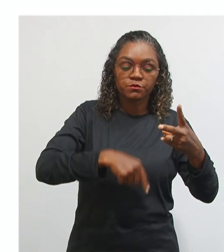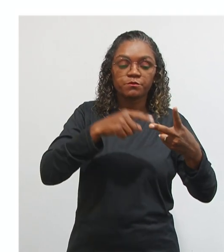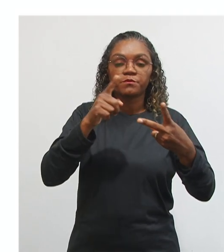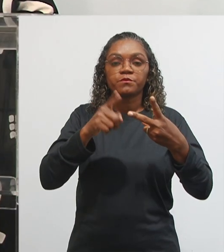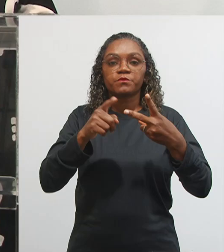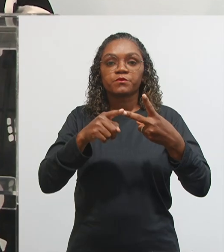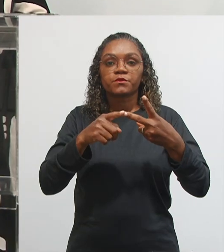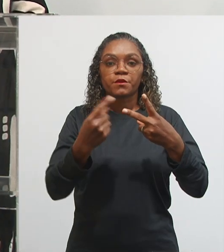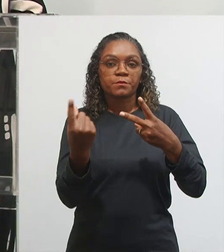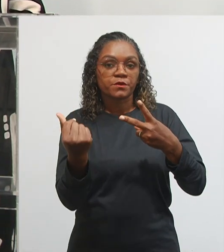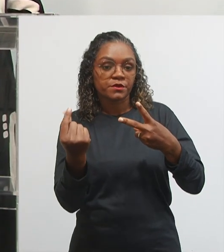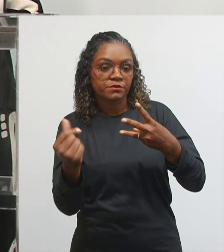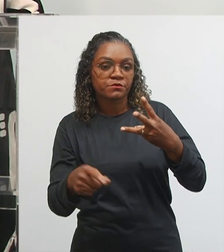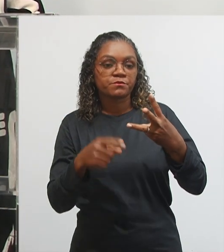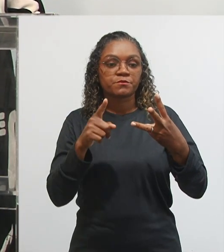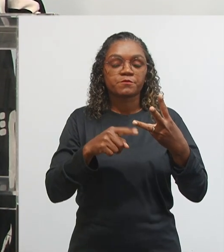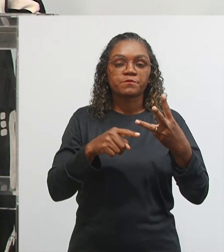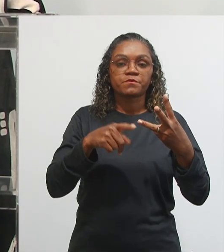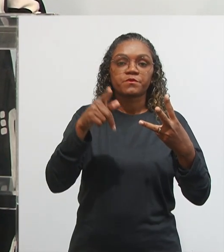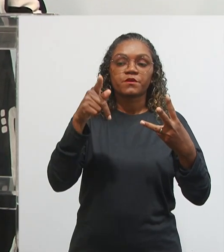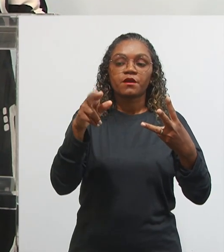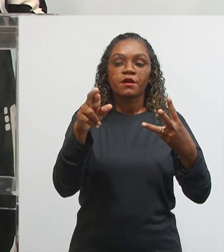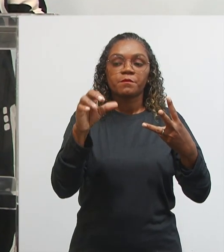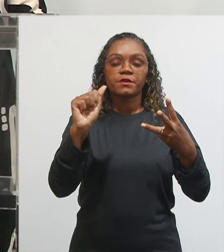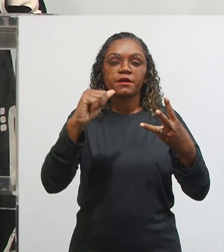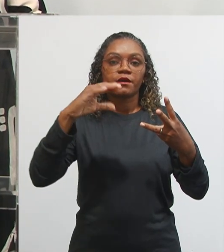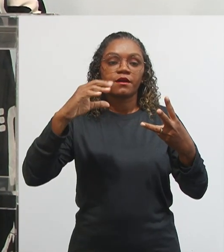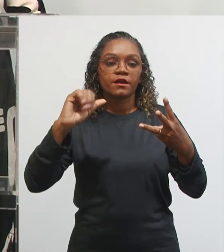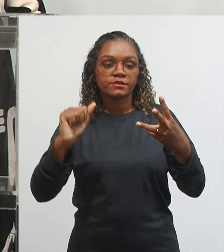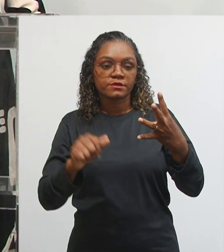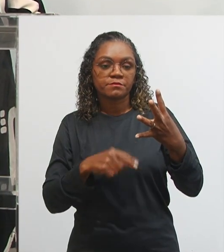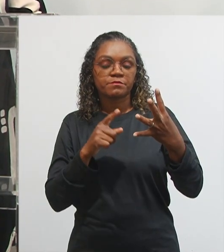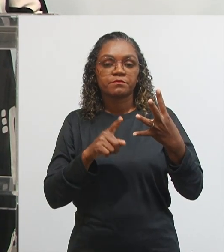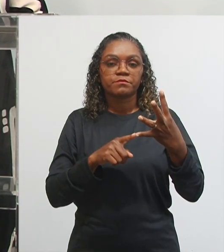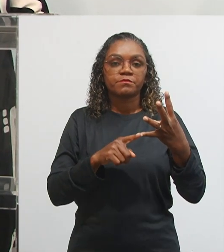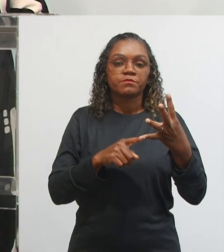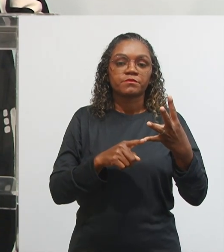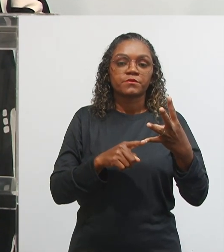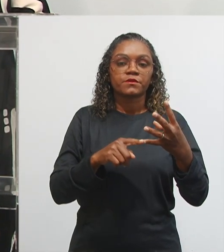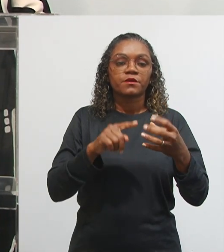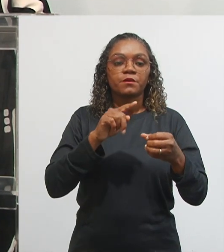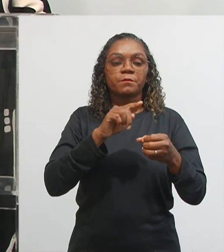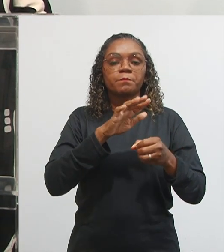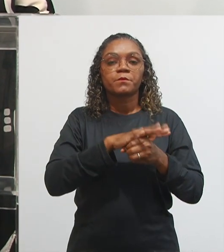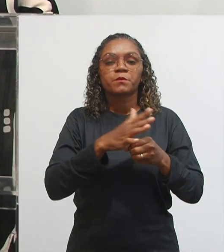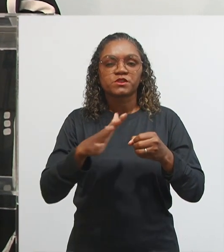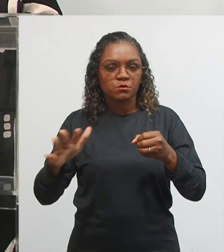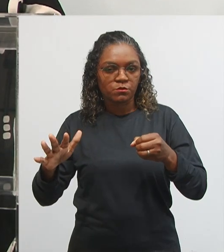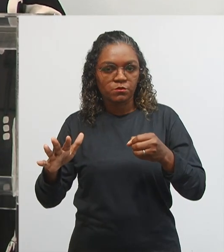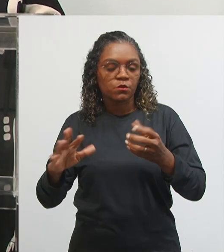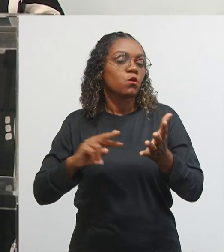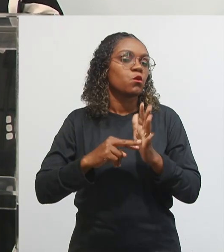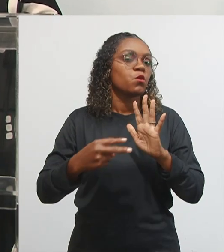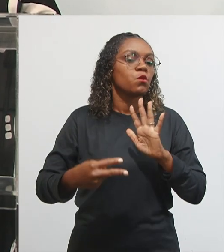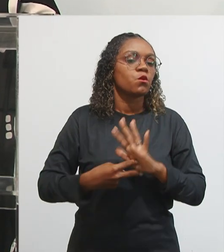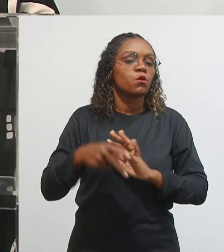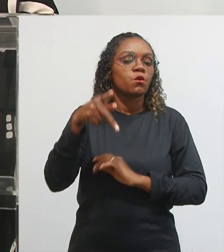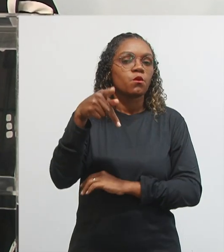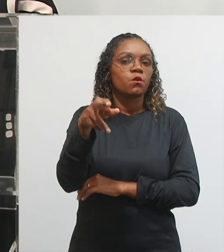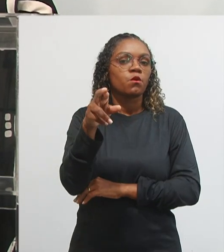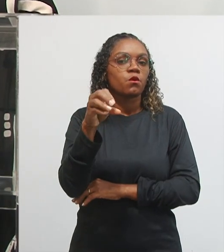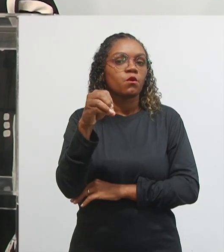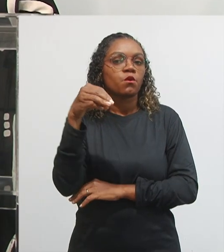gente considera que marketing é propaganda. Mas a propaganda, ela está naquele último lado